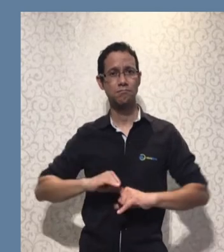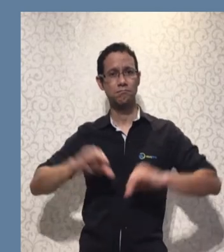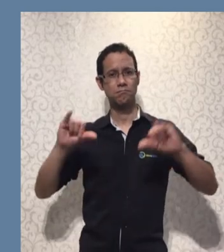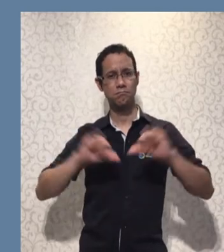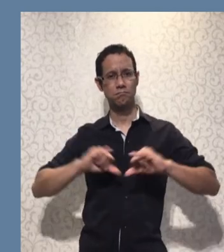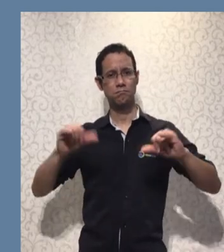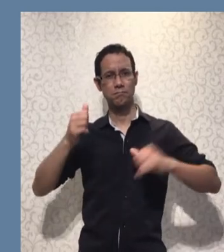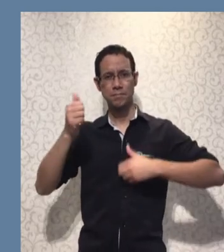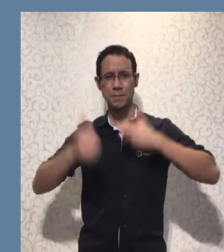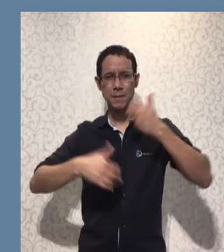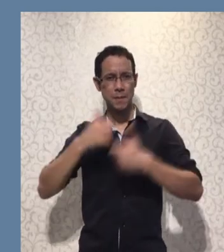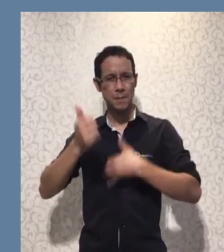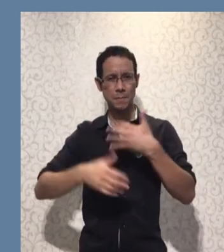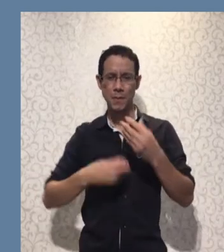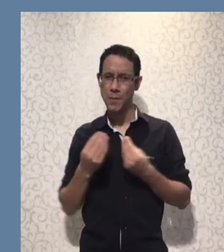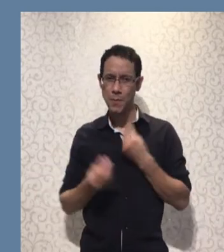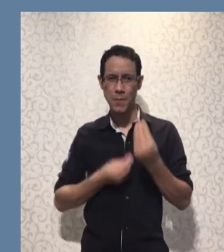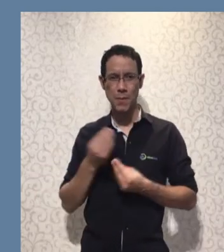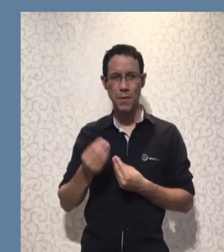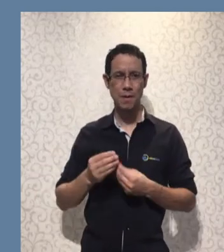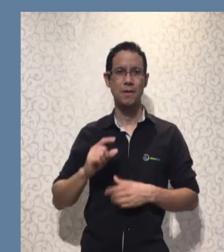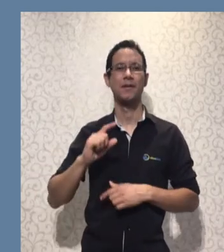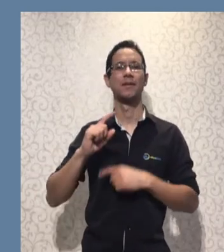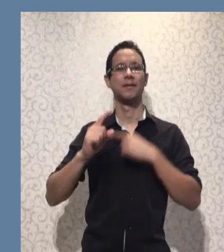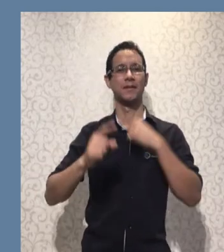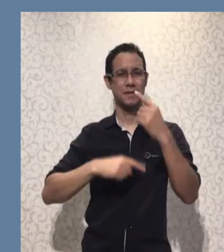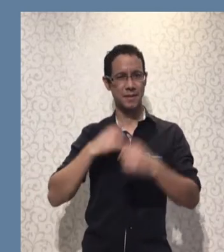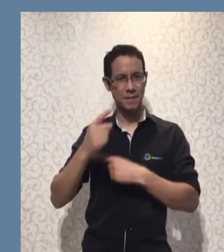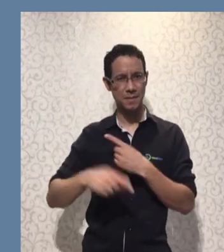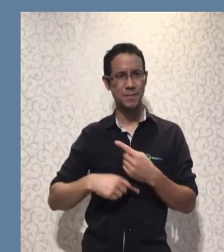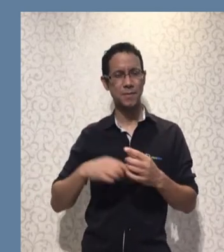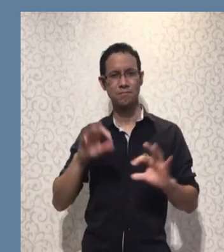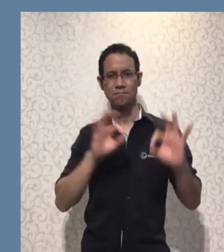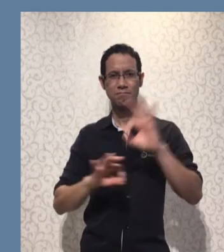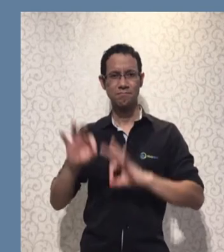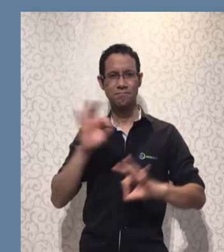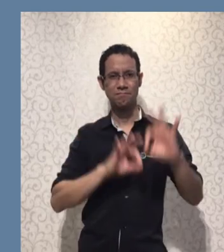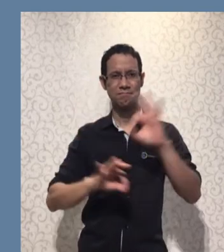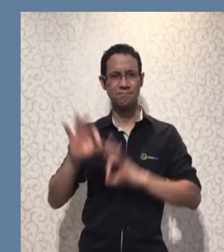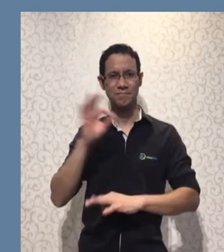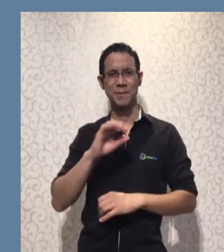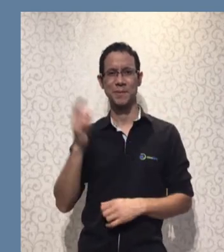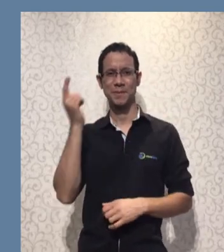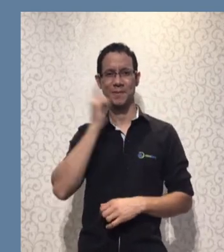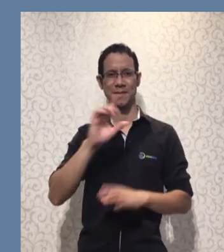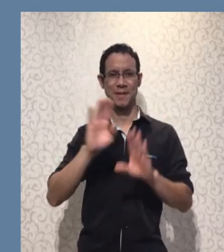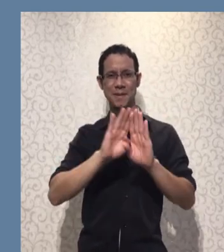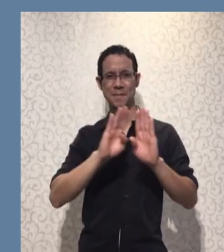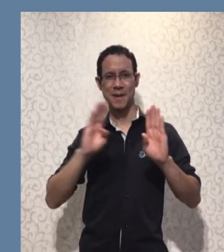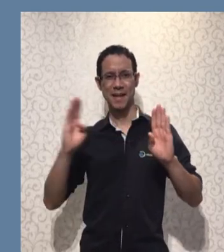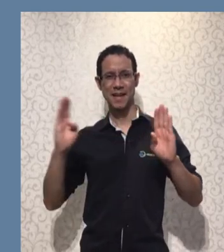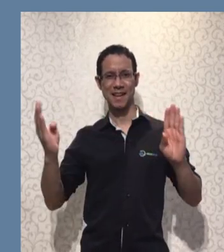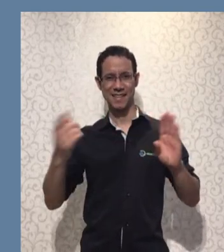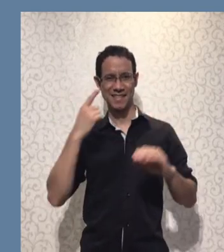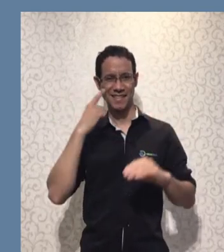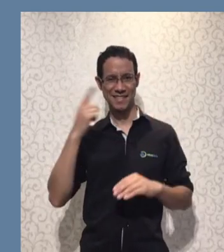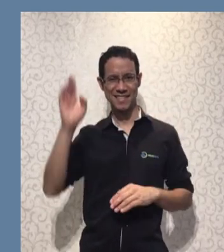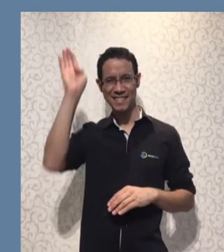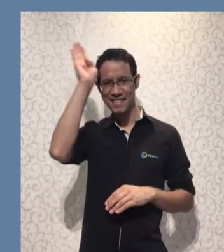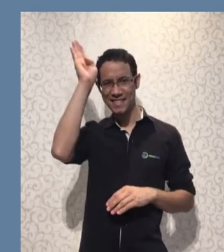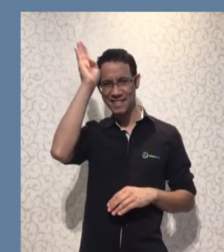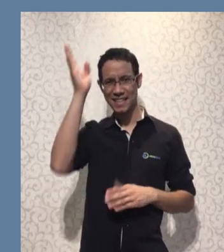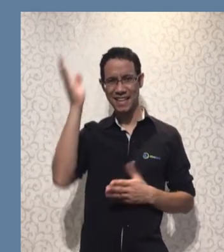E depois isso foi desenhado, e ganhou a parede do Sesc Ipiranga, então a gente podia ouvir